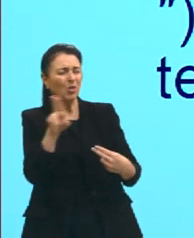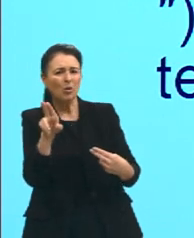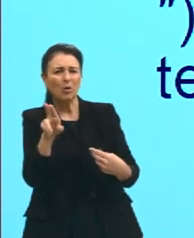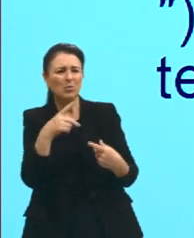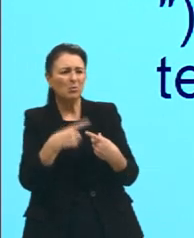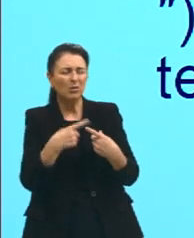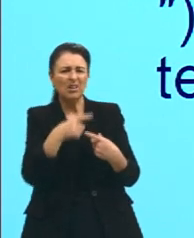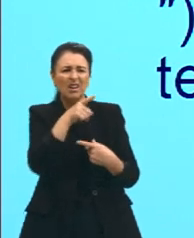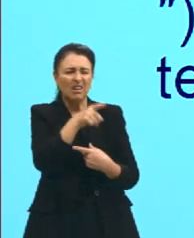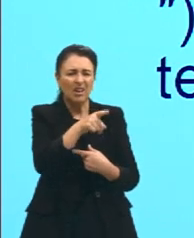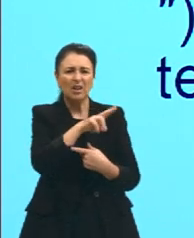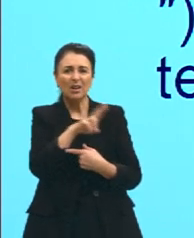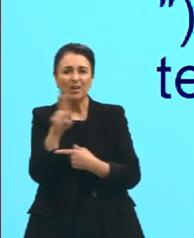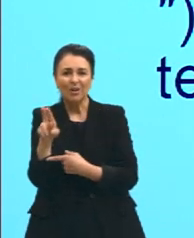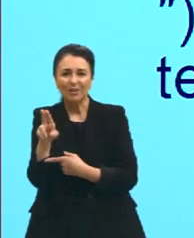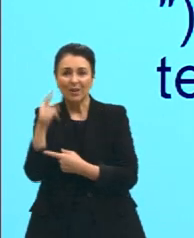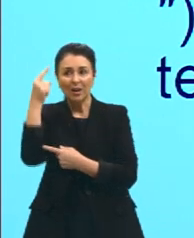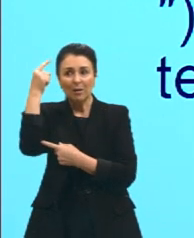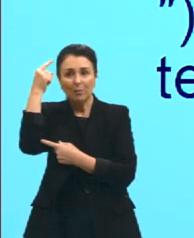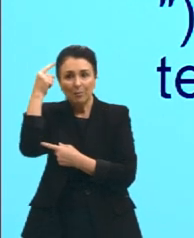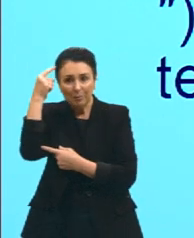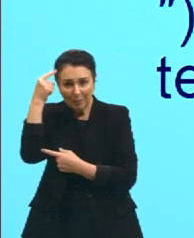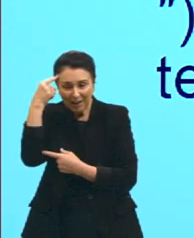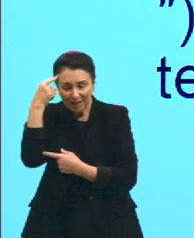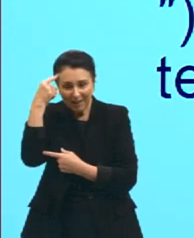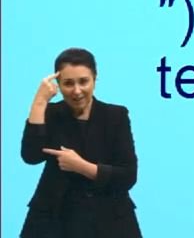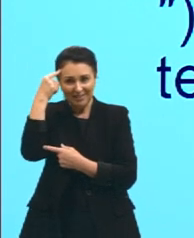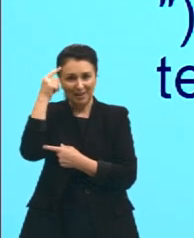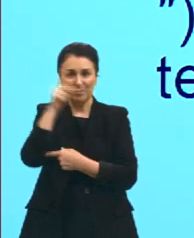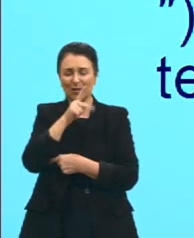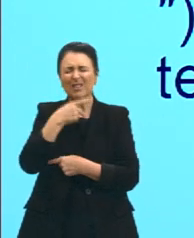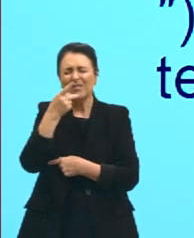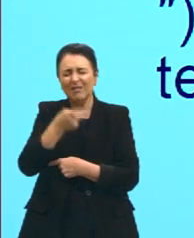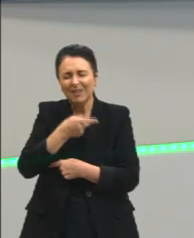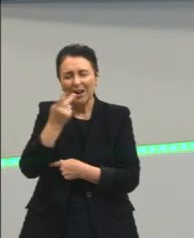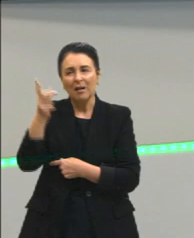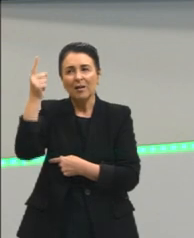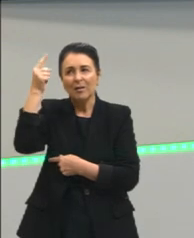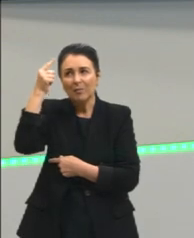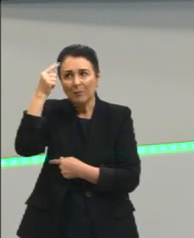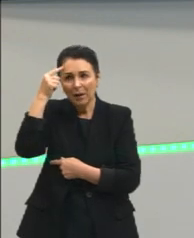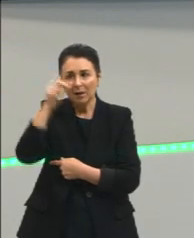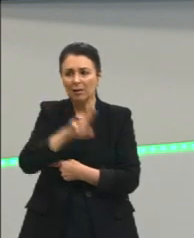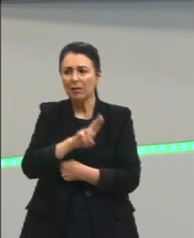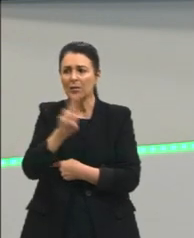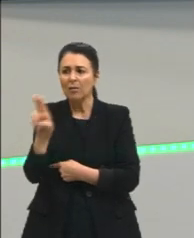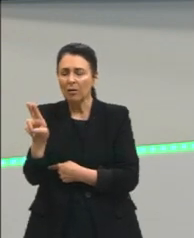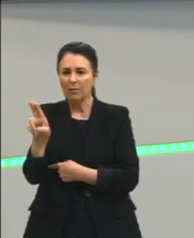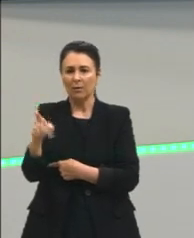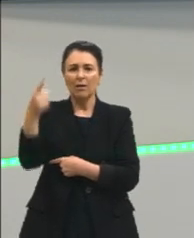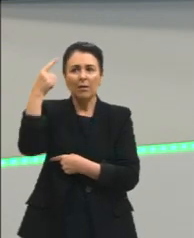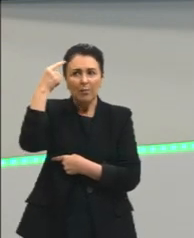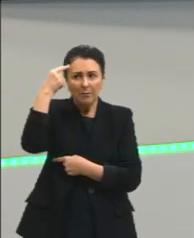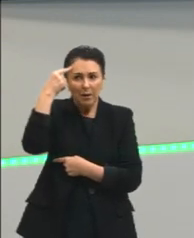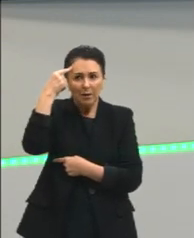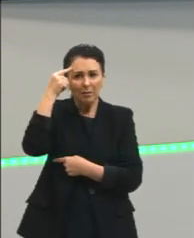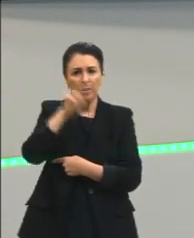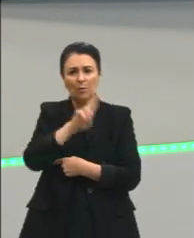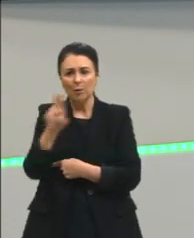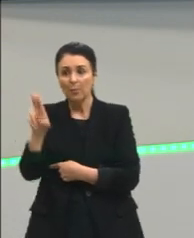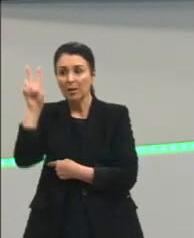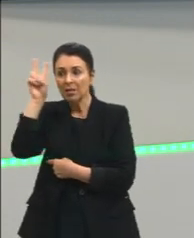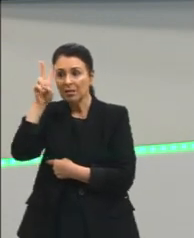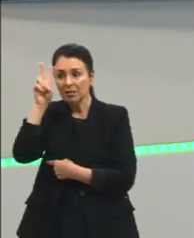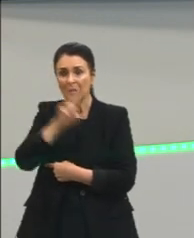aulas pensa no nome que essa coisa tem pensa no nome lembra do nome